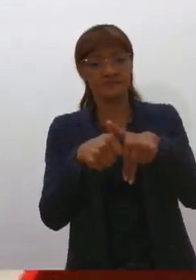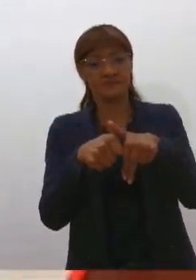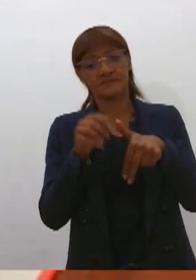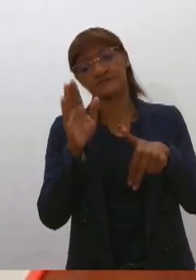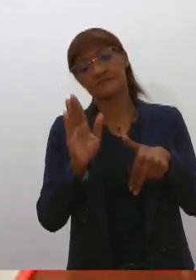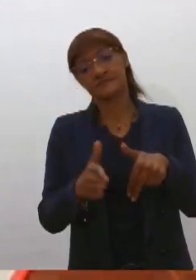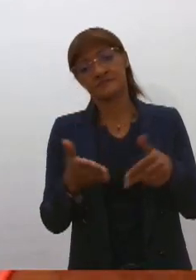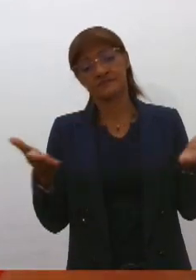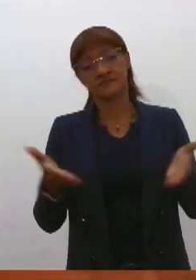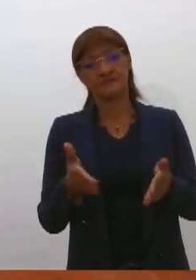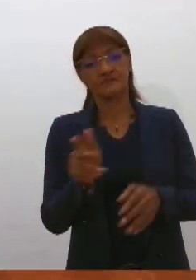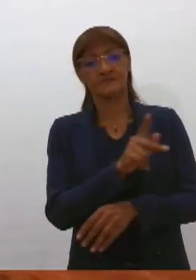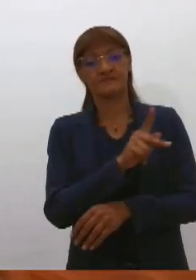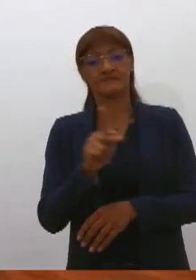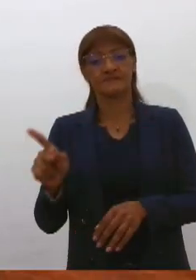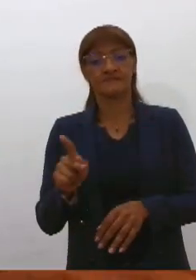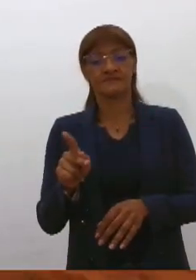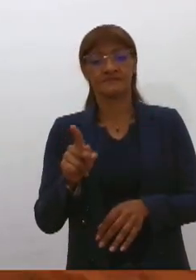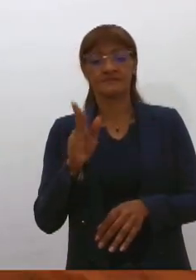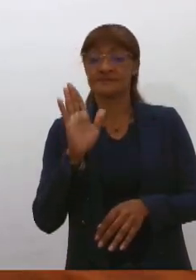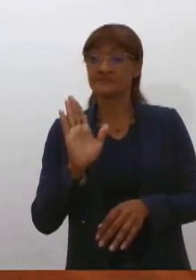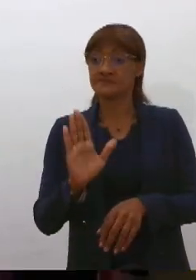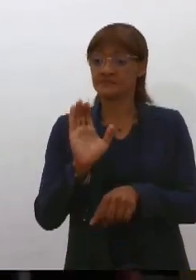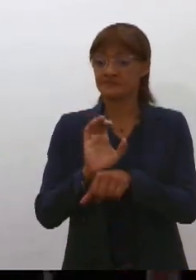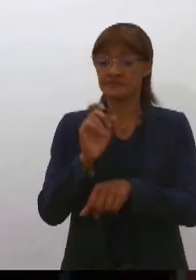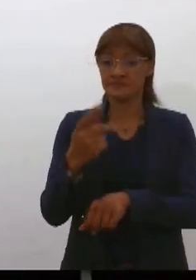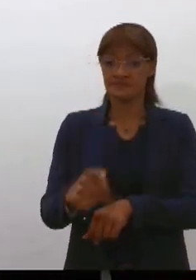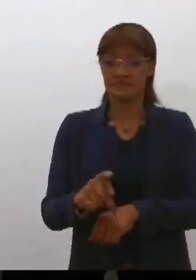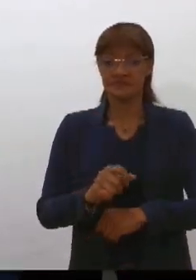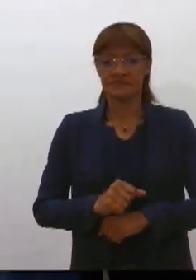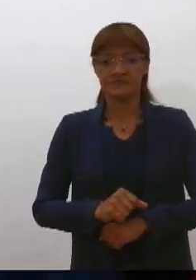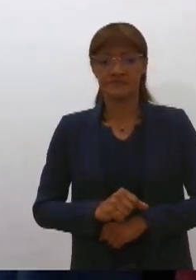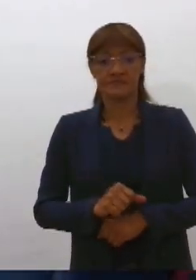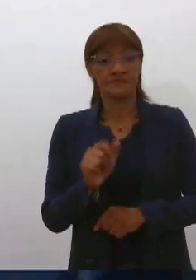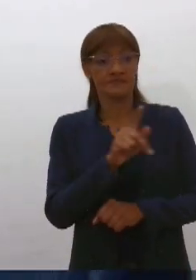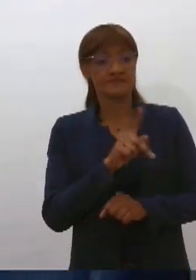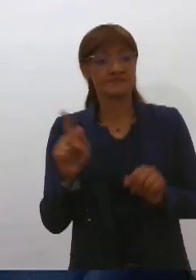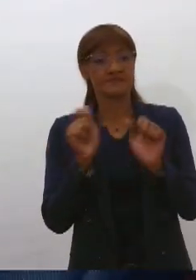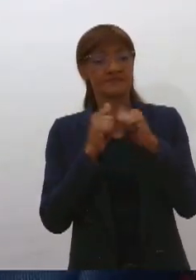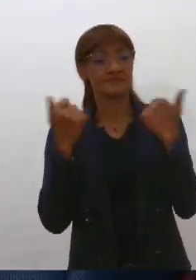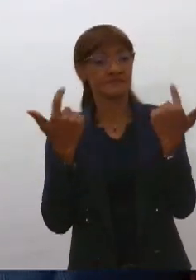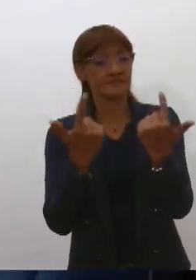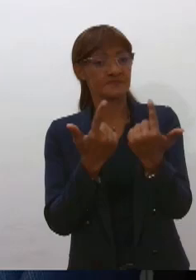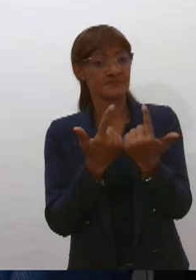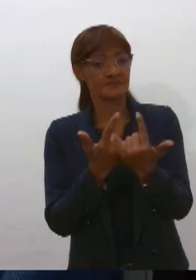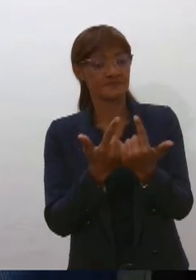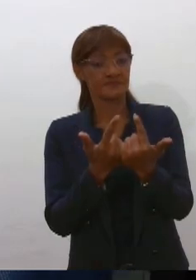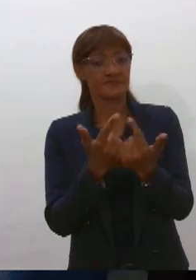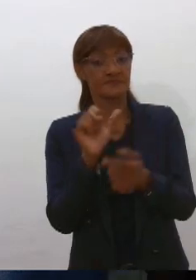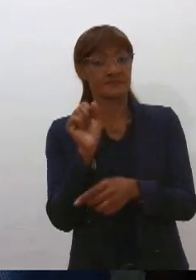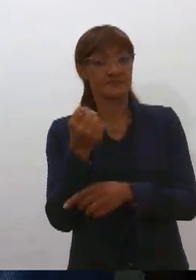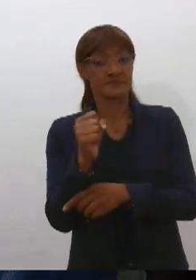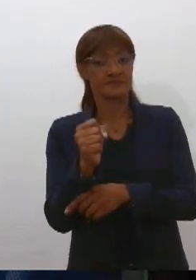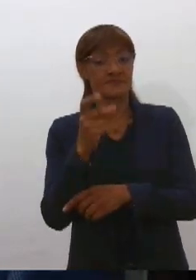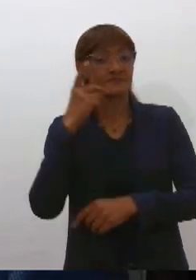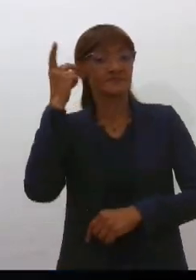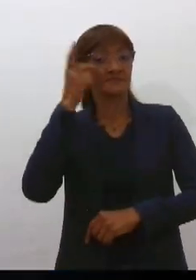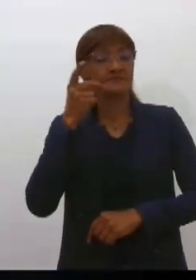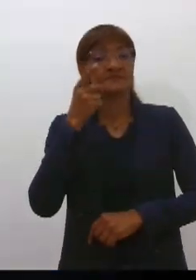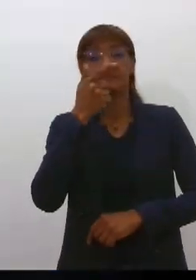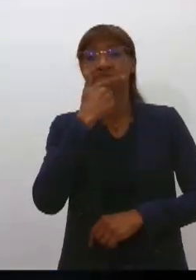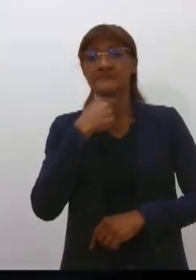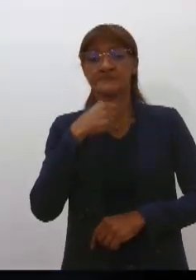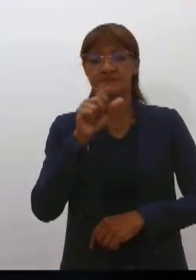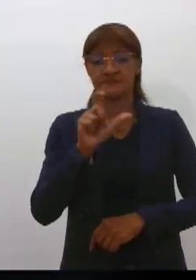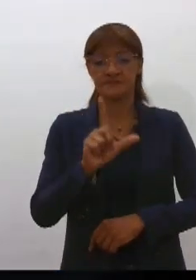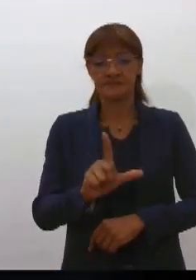do Judiciário Estadual. O presidente da Assembleia Legislativa de Sergipe, deputado Luciano Bispo, acompanhou